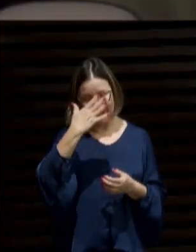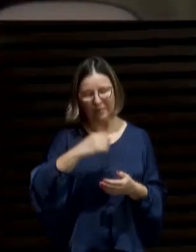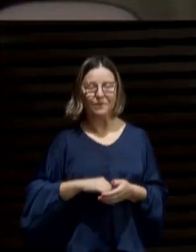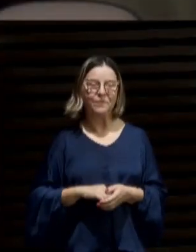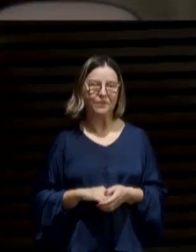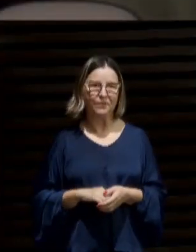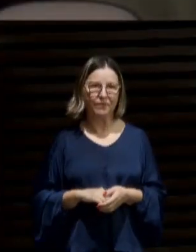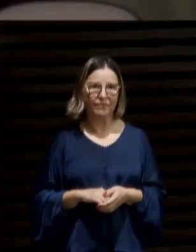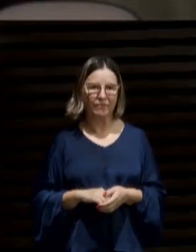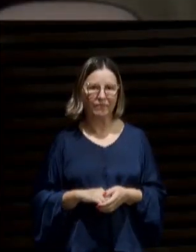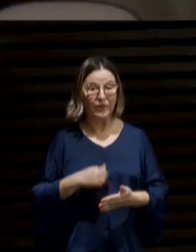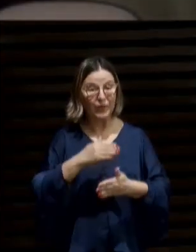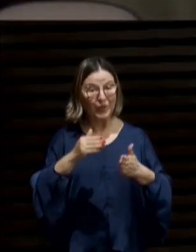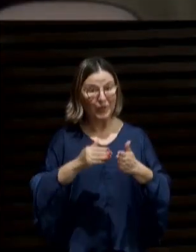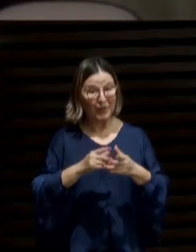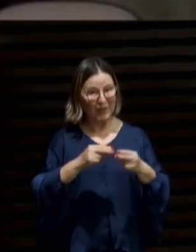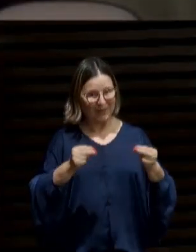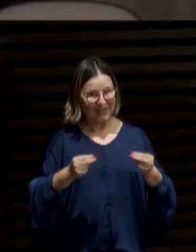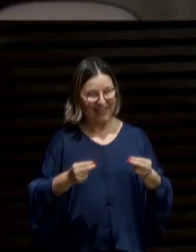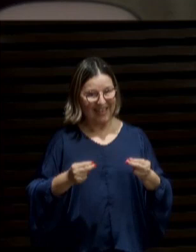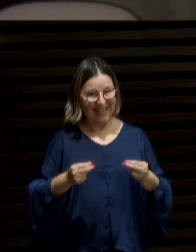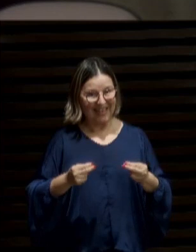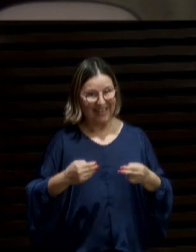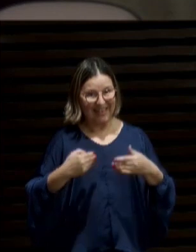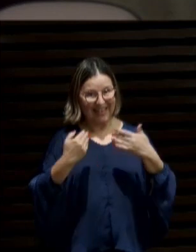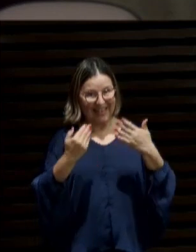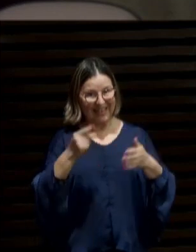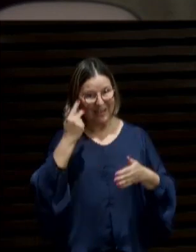Quantas coisas foram dadas ao Filho pelo Pai?